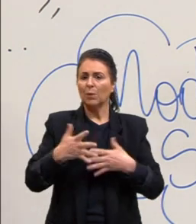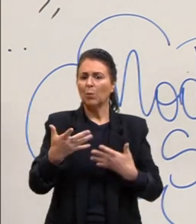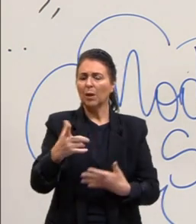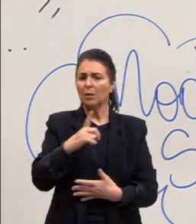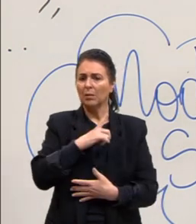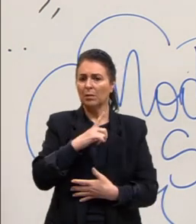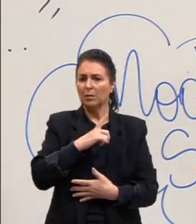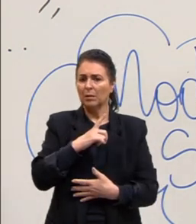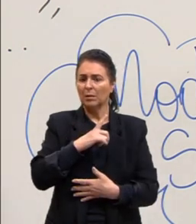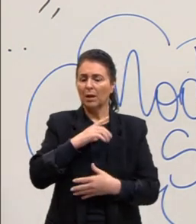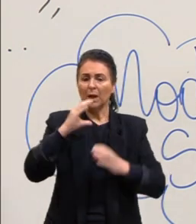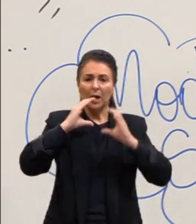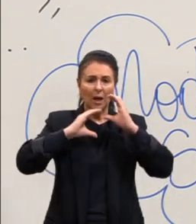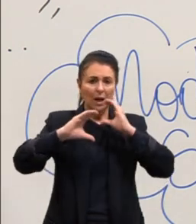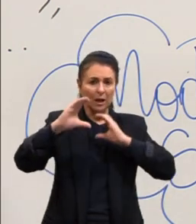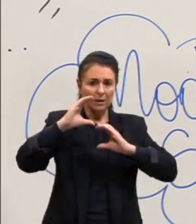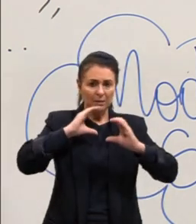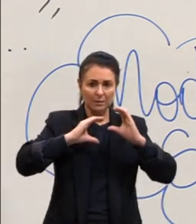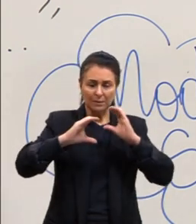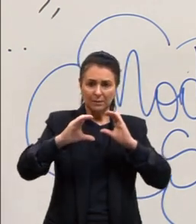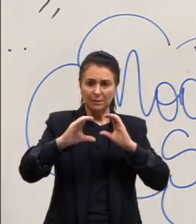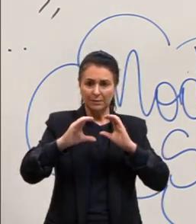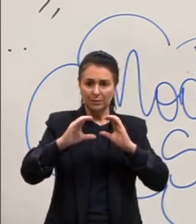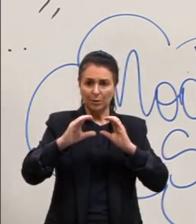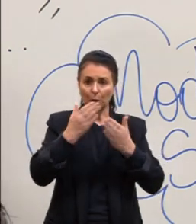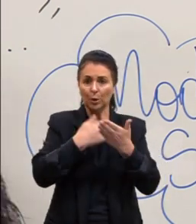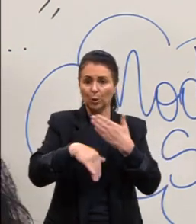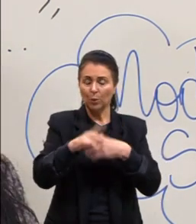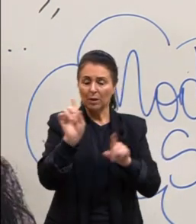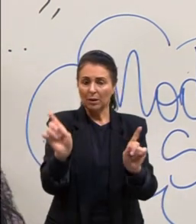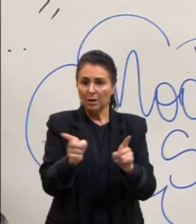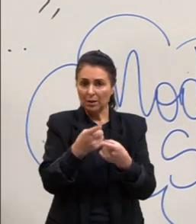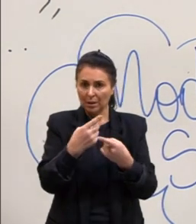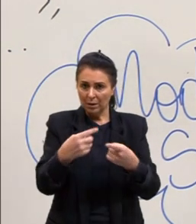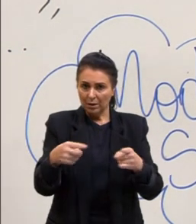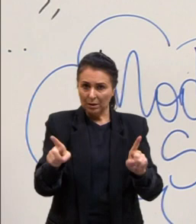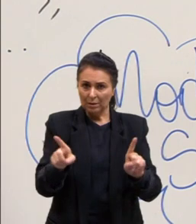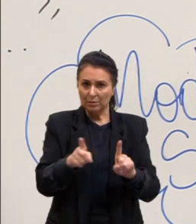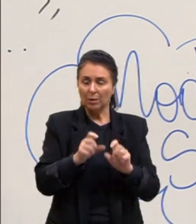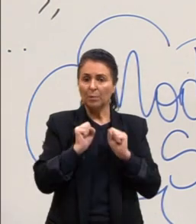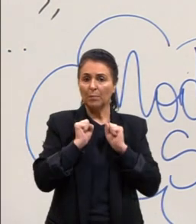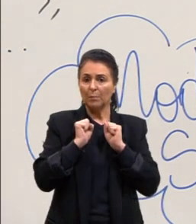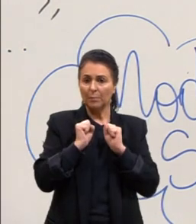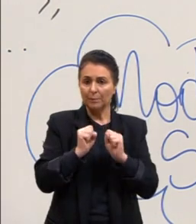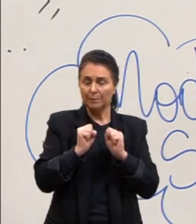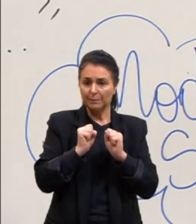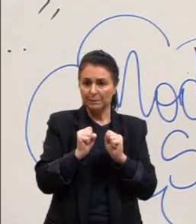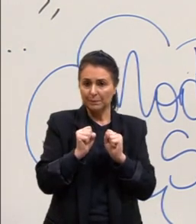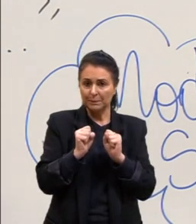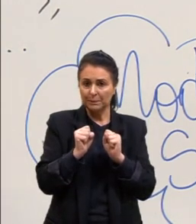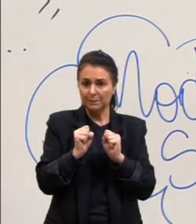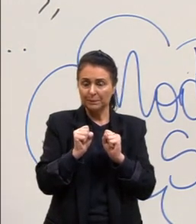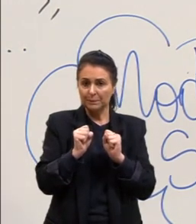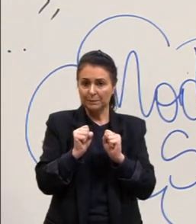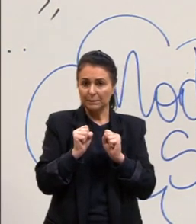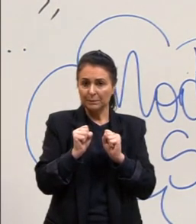a cantado toda la canción poderá ser